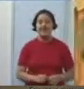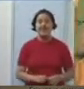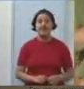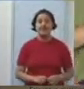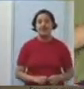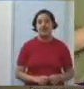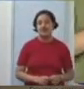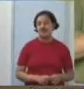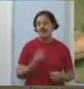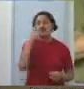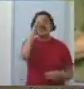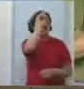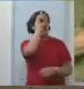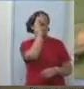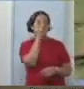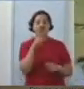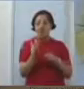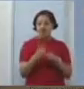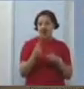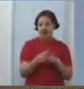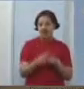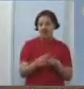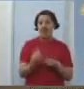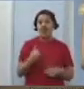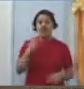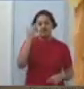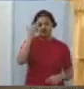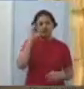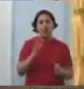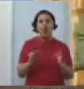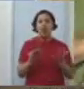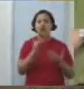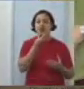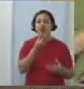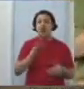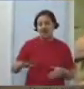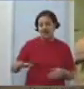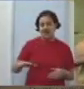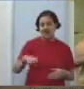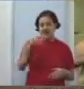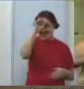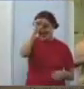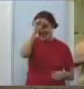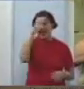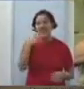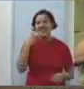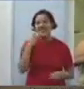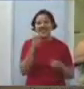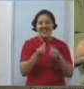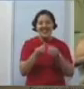e inventa palavra Padre eu não sei aonde o menino aprendeu a falar esse negócio não